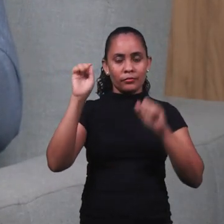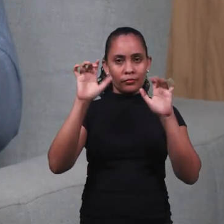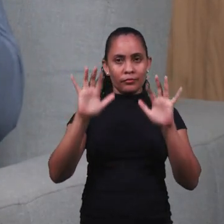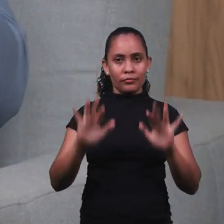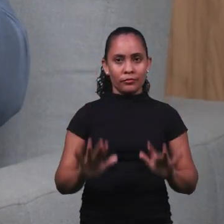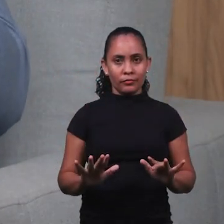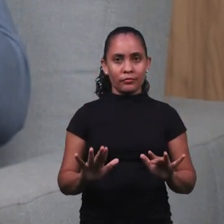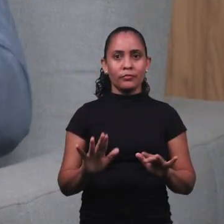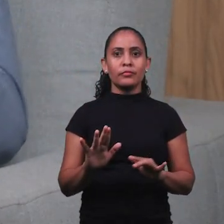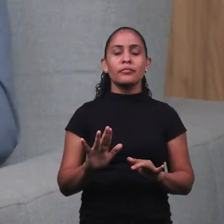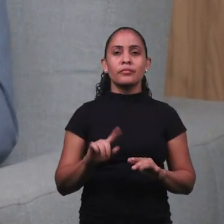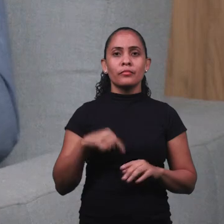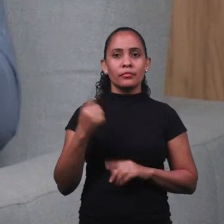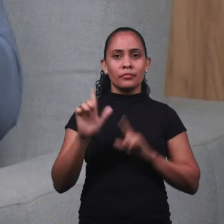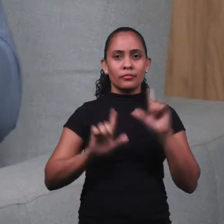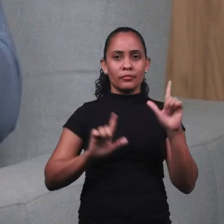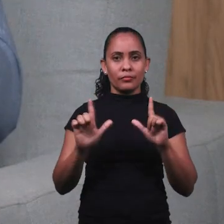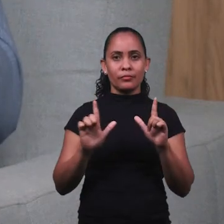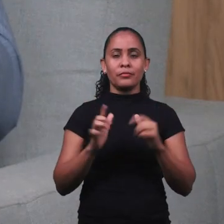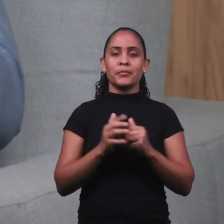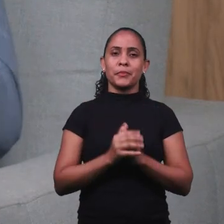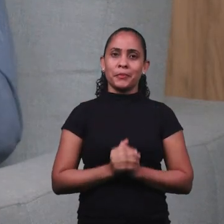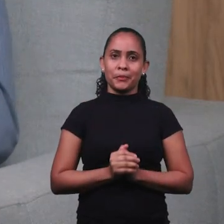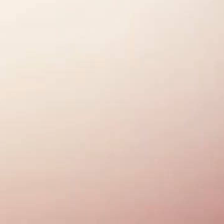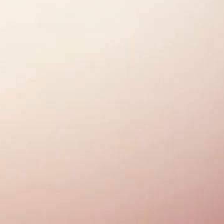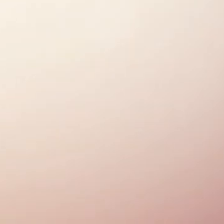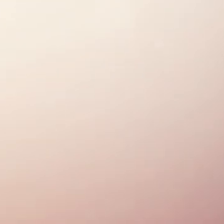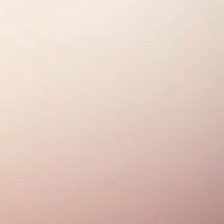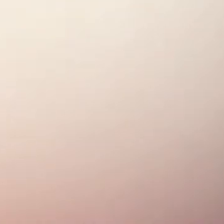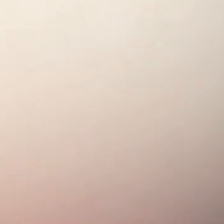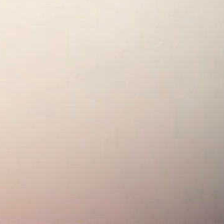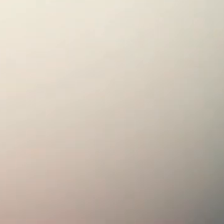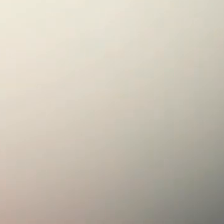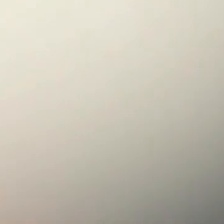Senhor assim te abençoe e até o próximo programa.